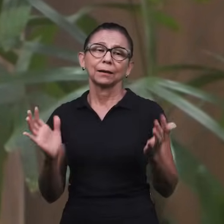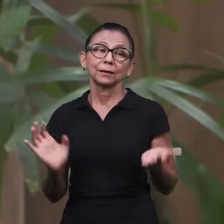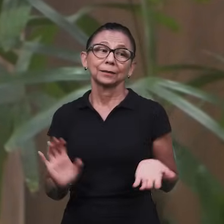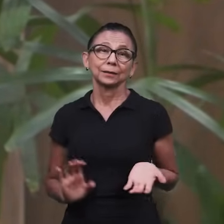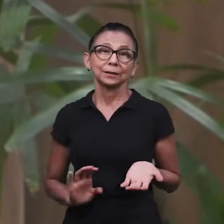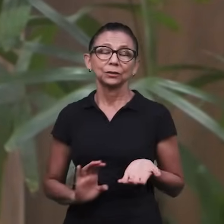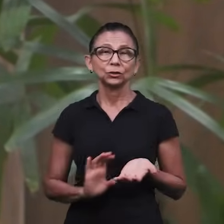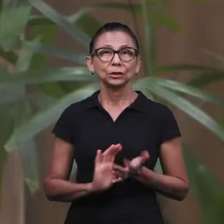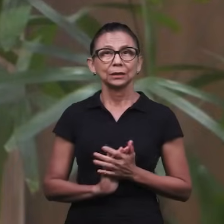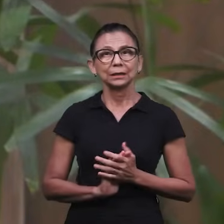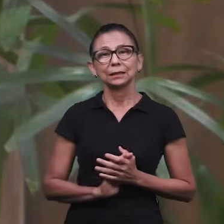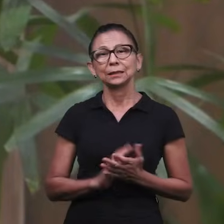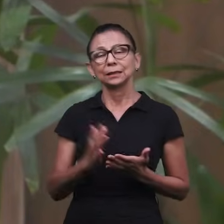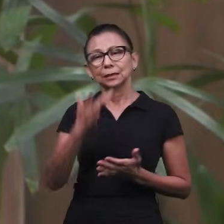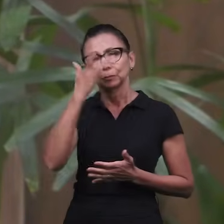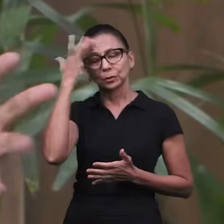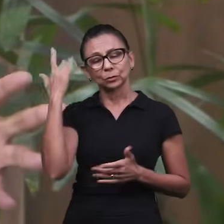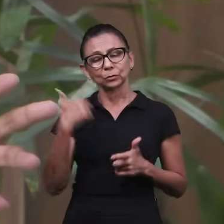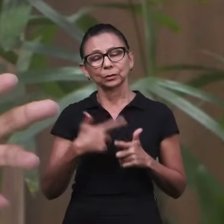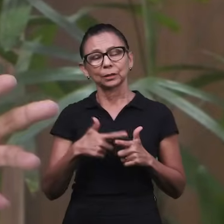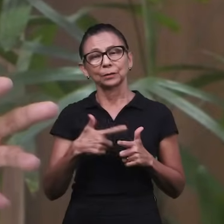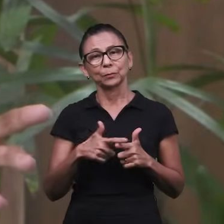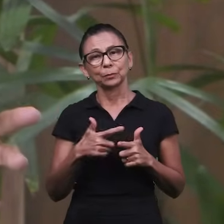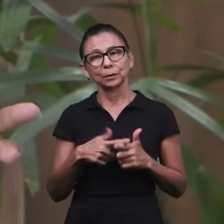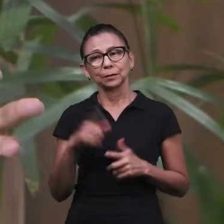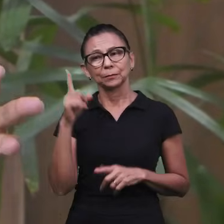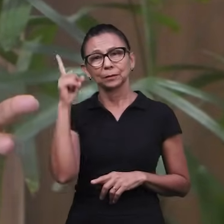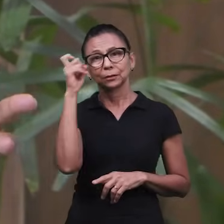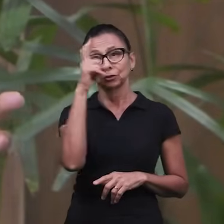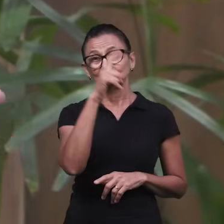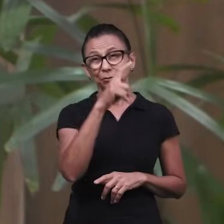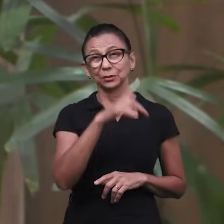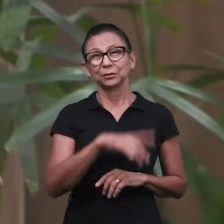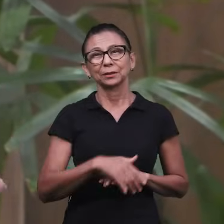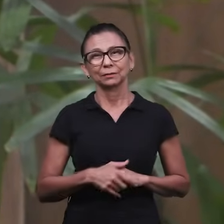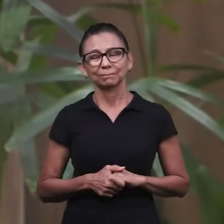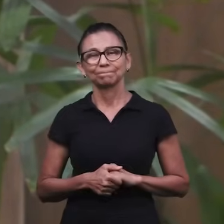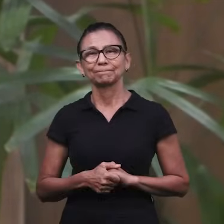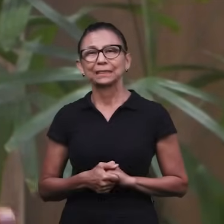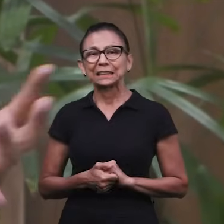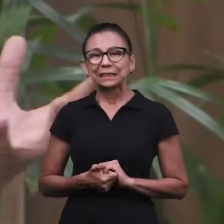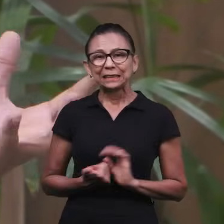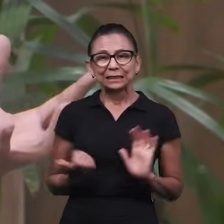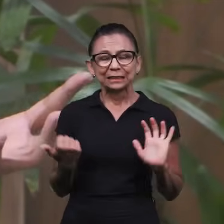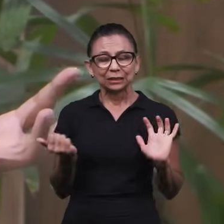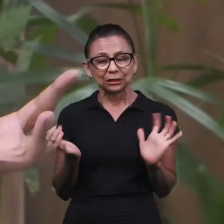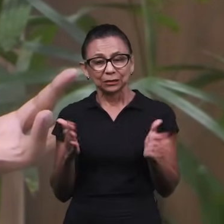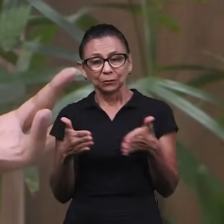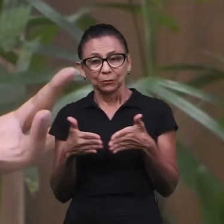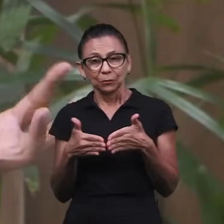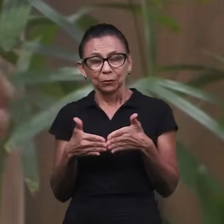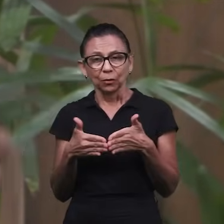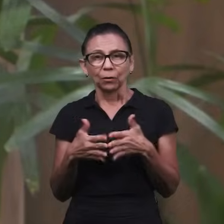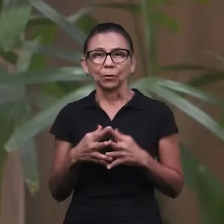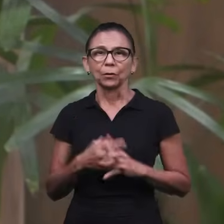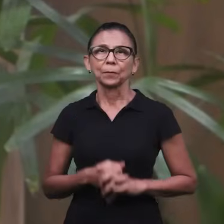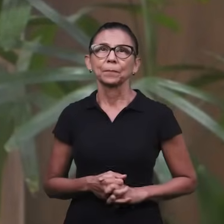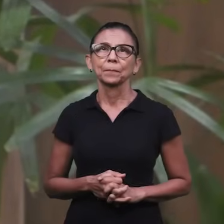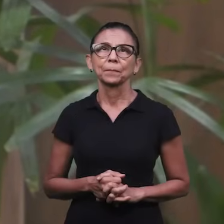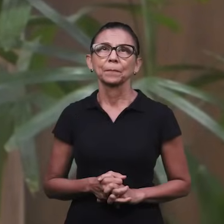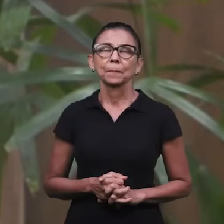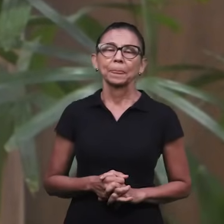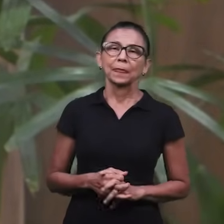não está tão disponível assim. Então, eles vão ter mais dificuldade de se orientar nesse contexto, com